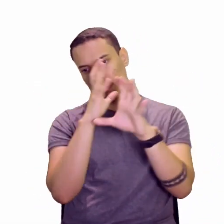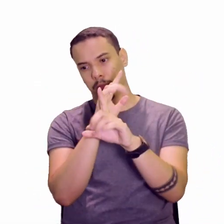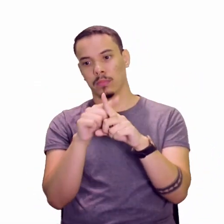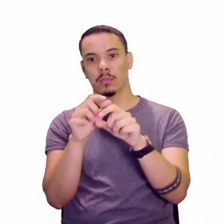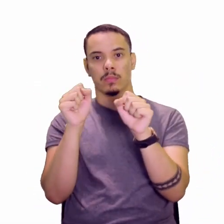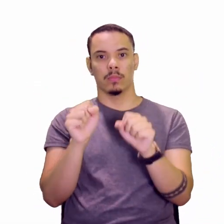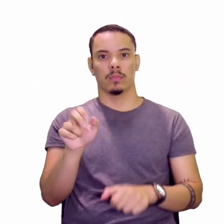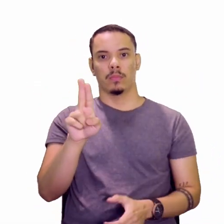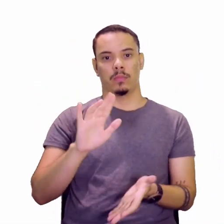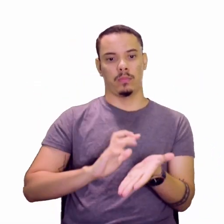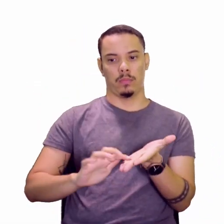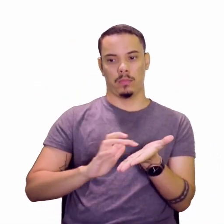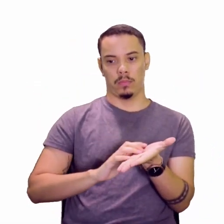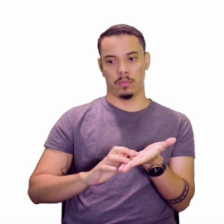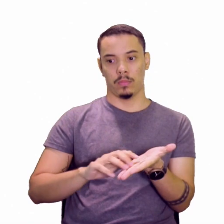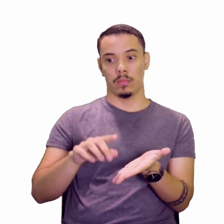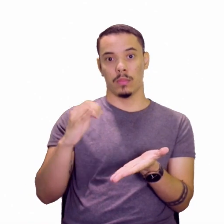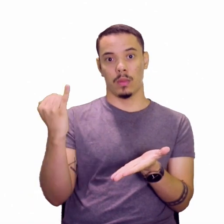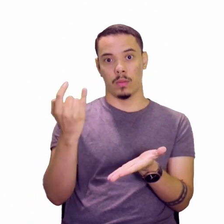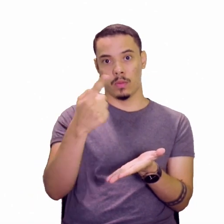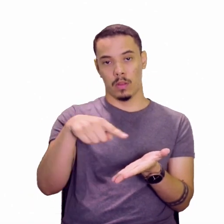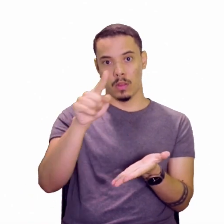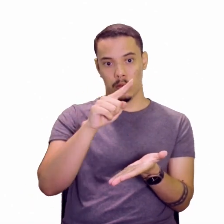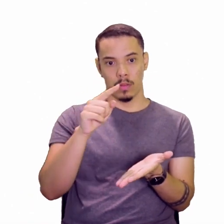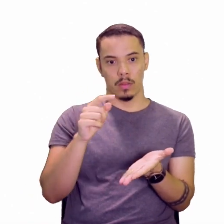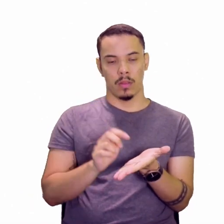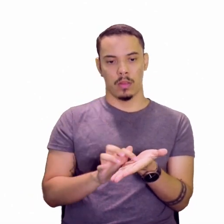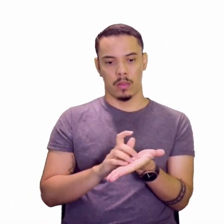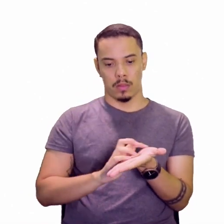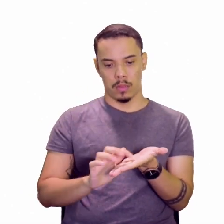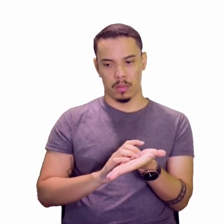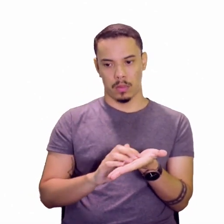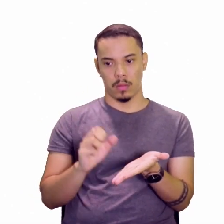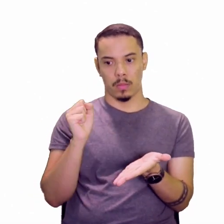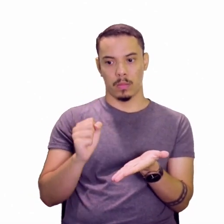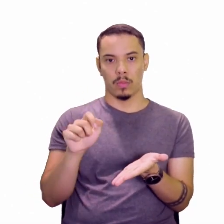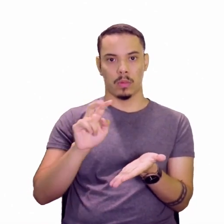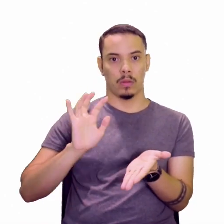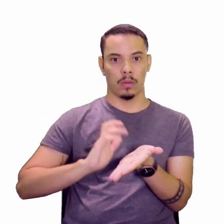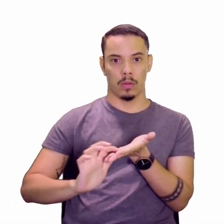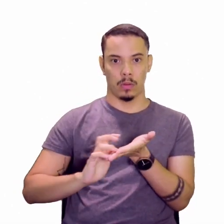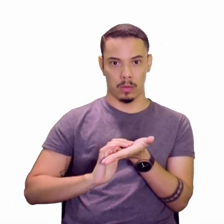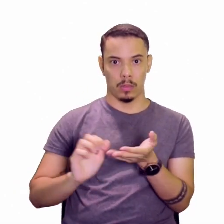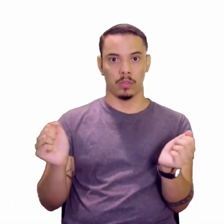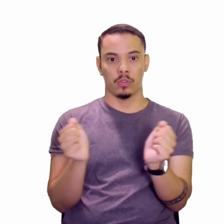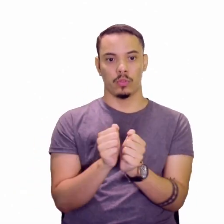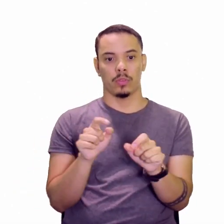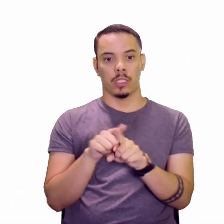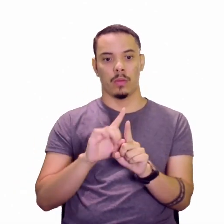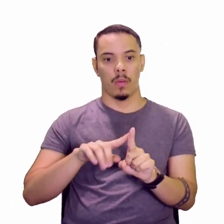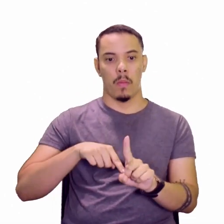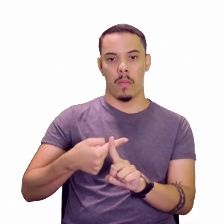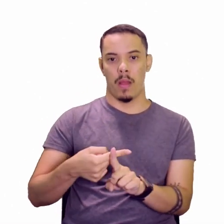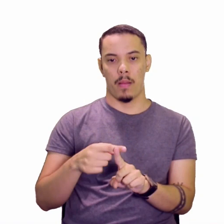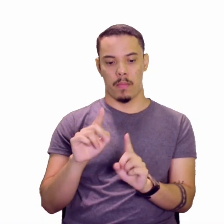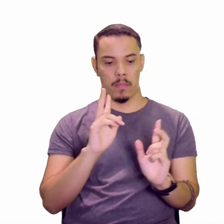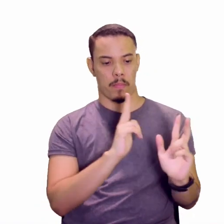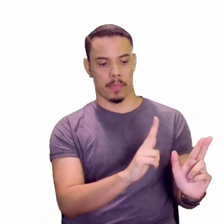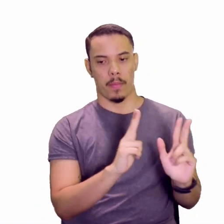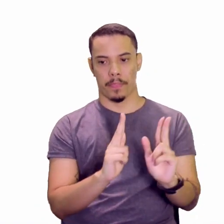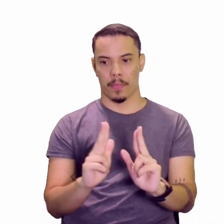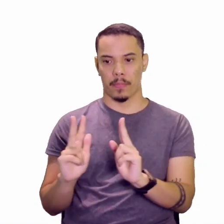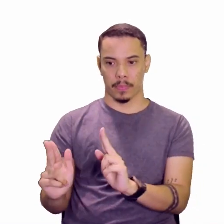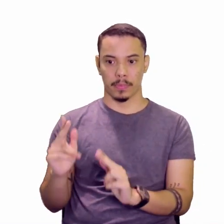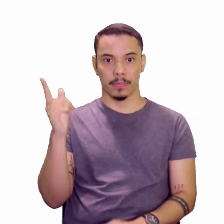pode usar. O importante é que você entenda que para calcular Isso. o tempo total, eu tenho que calcular o tempo em cada um dos trechos percorridos, né? E a